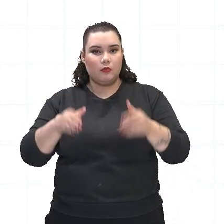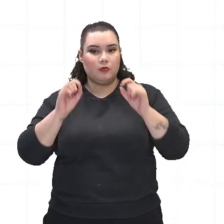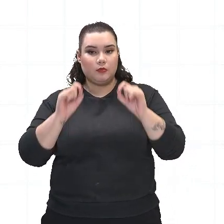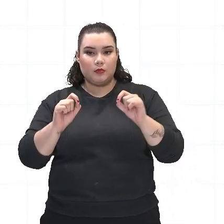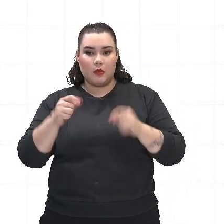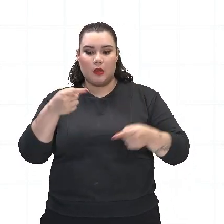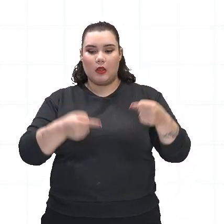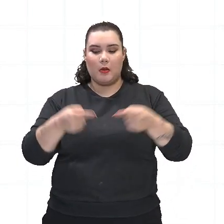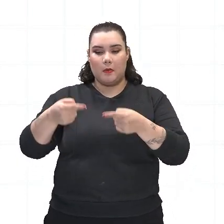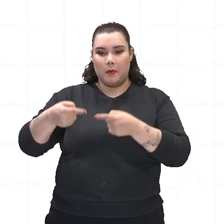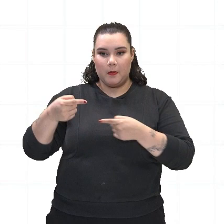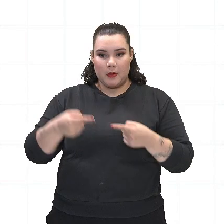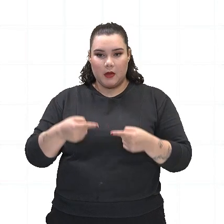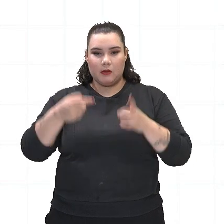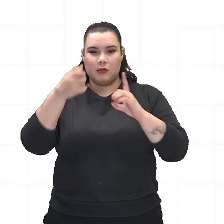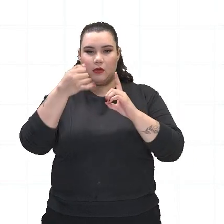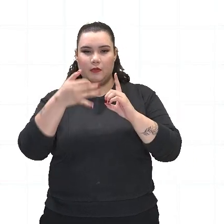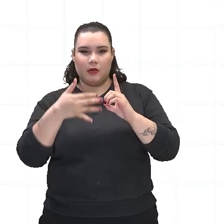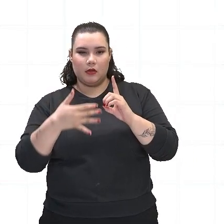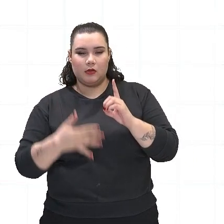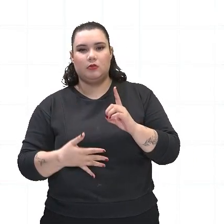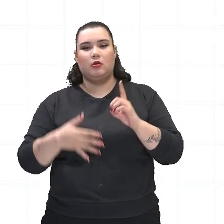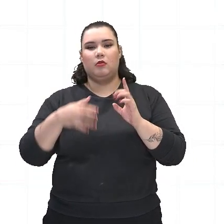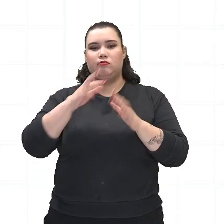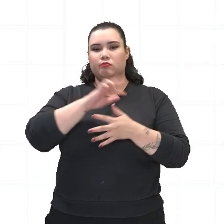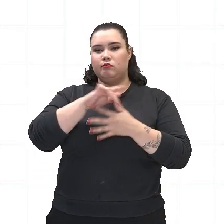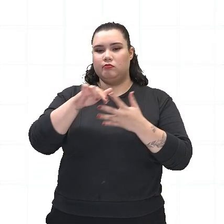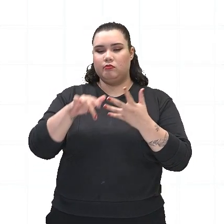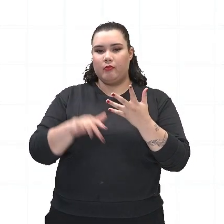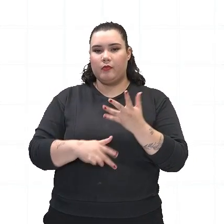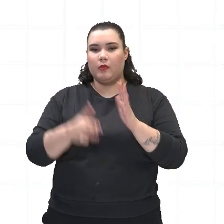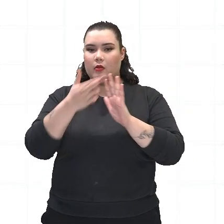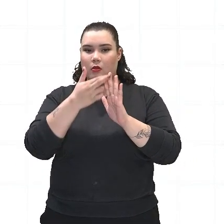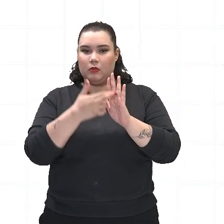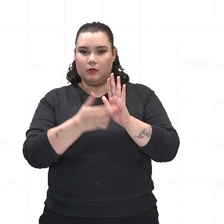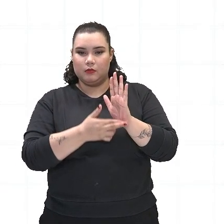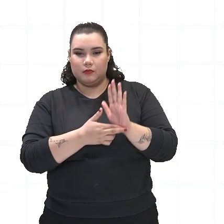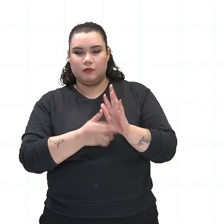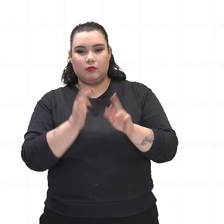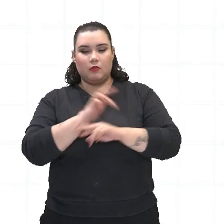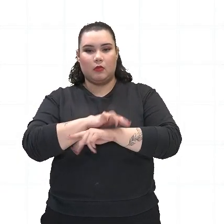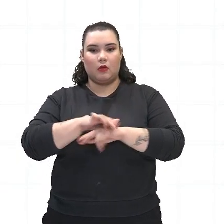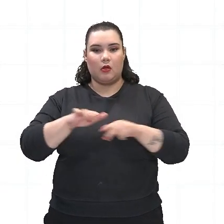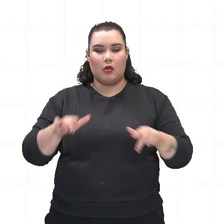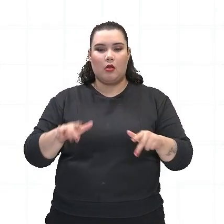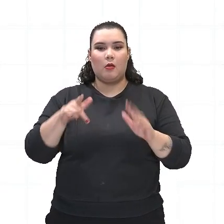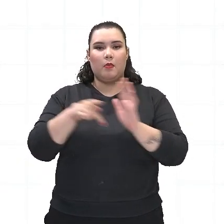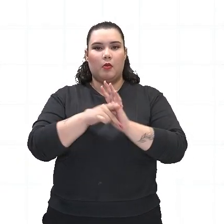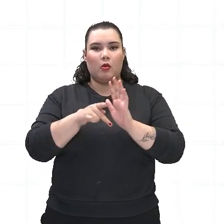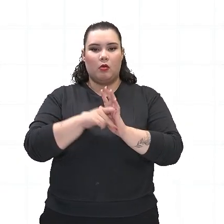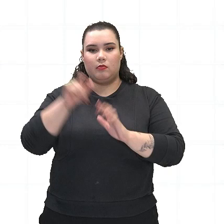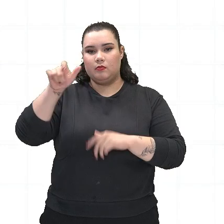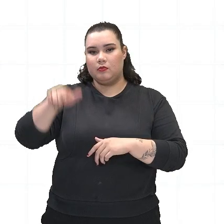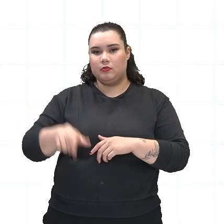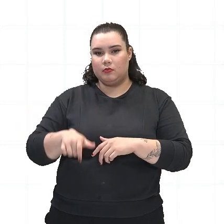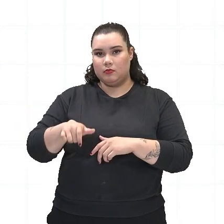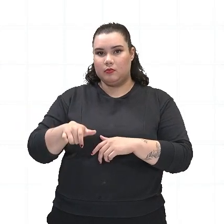debates regrados, definição, elementos constitutivos, regras e objetivos, diferentes papéis em um